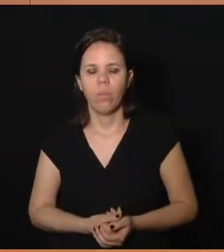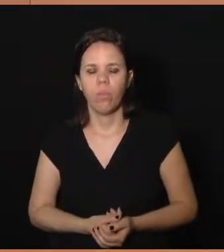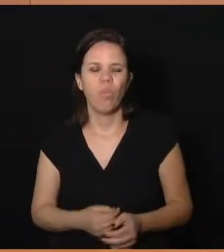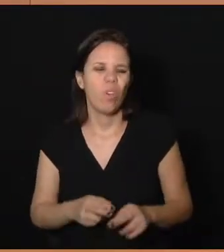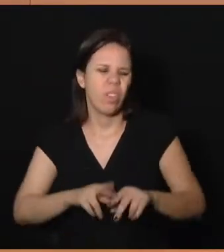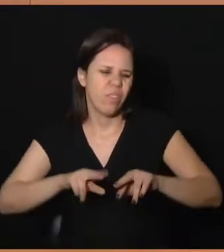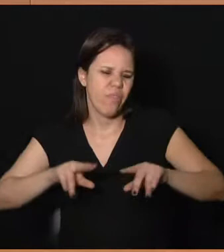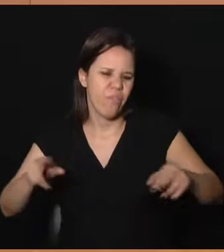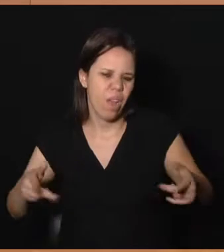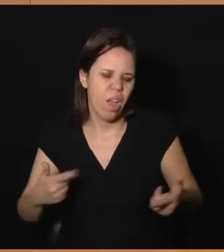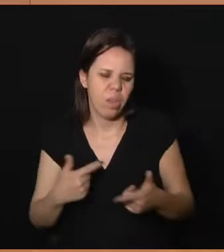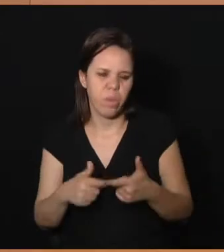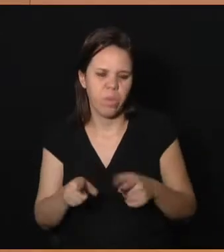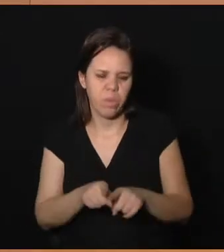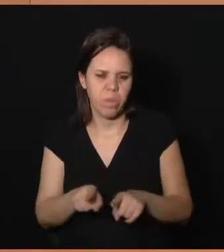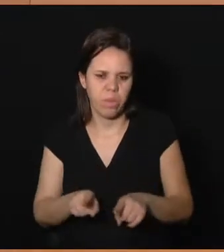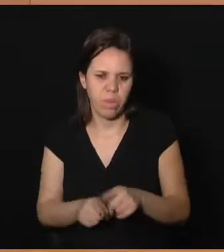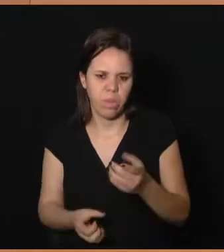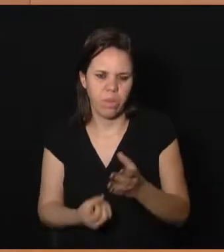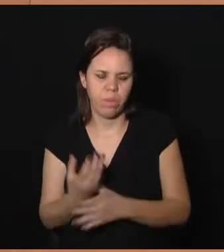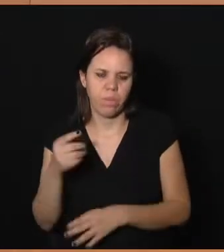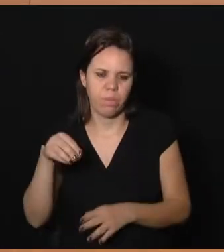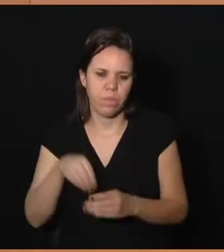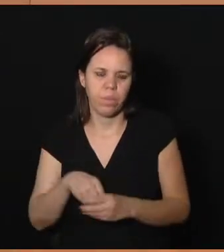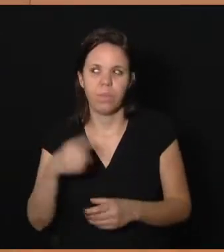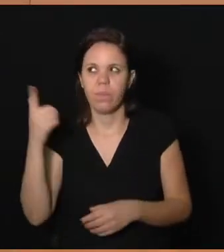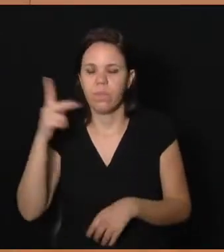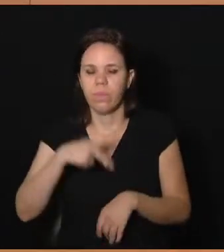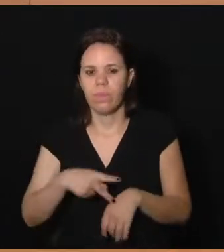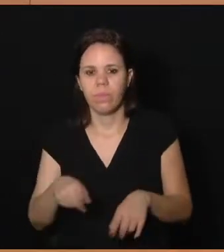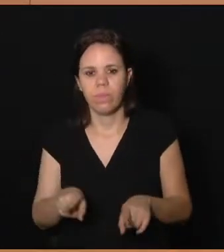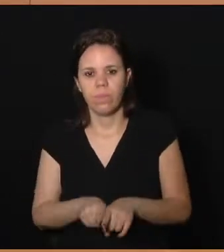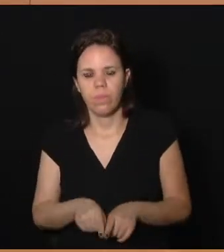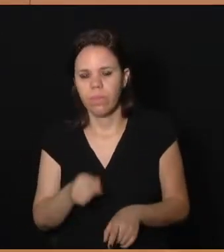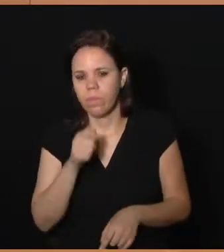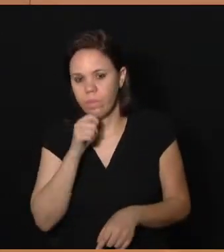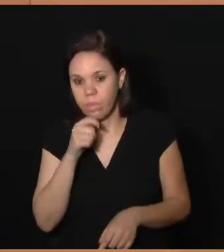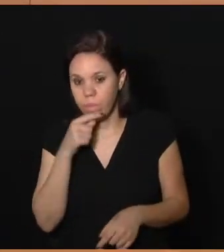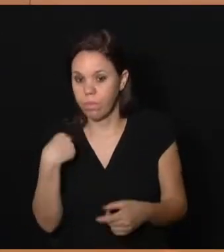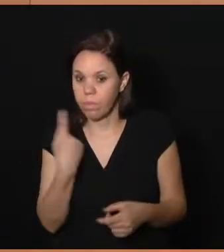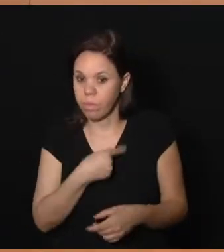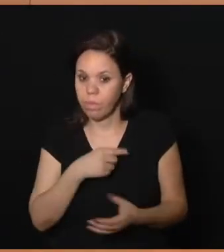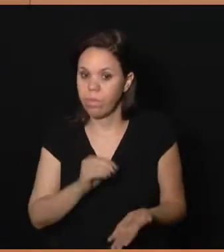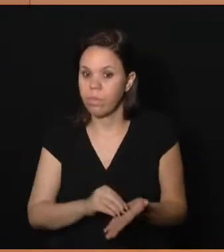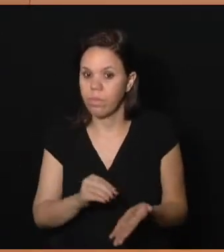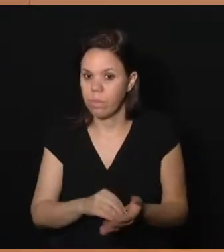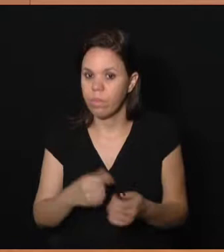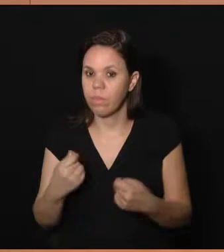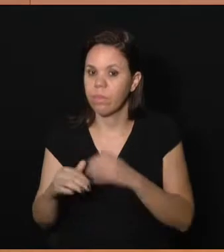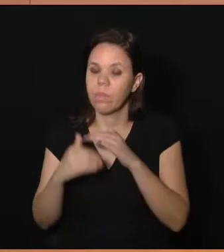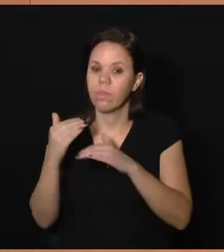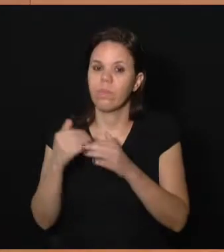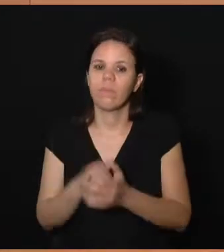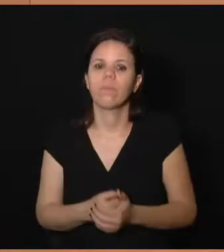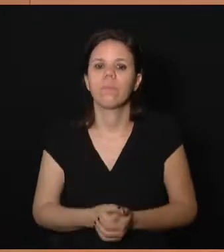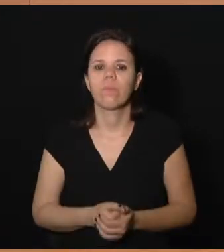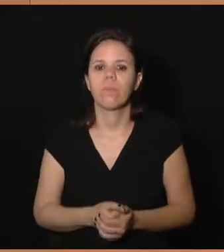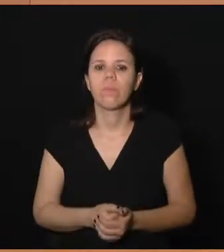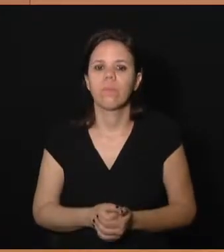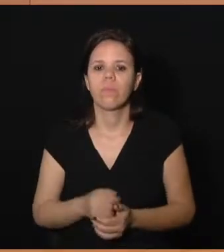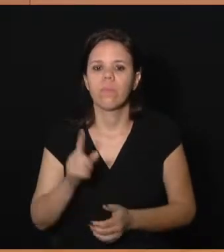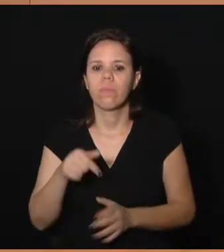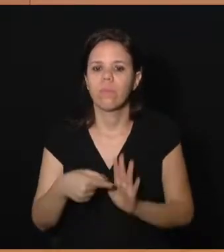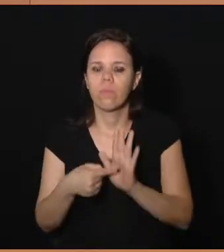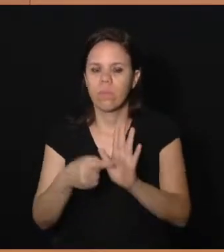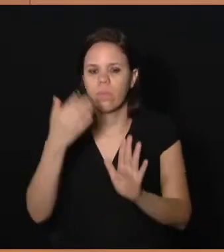questões, enfim, locais, mas ainda nós carecemos realmente desse maior desenvolvimento. Isso